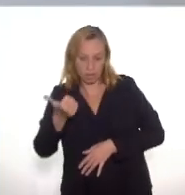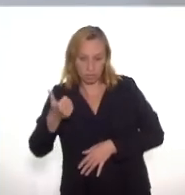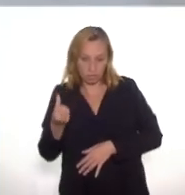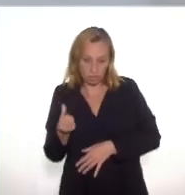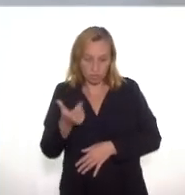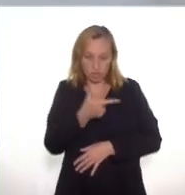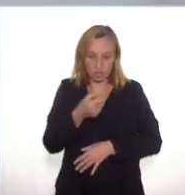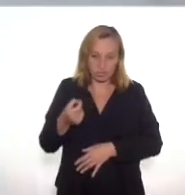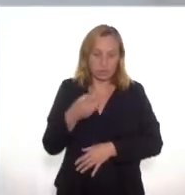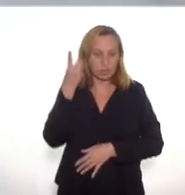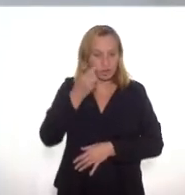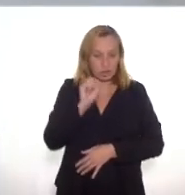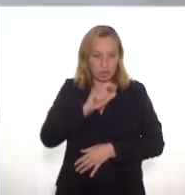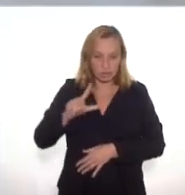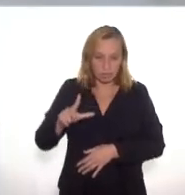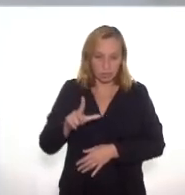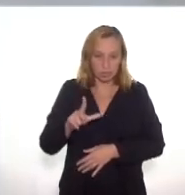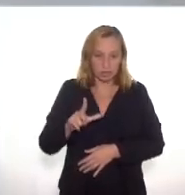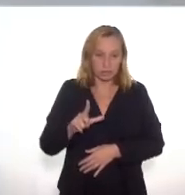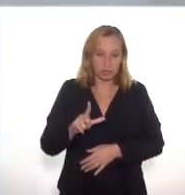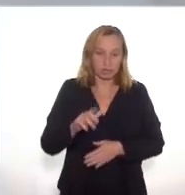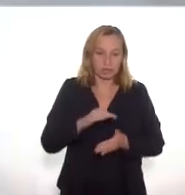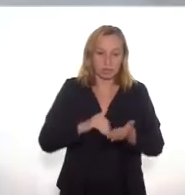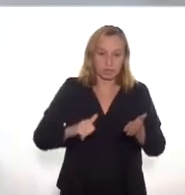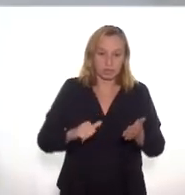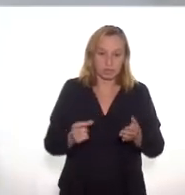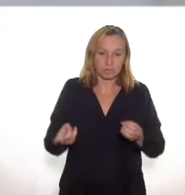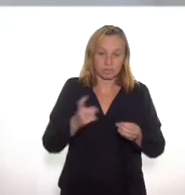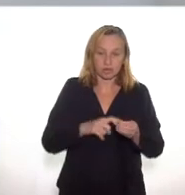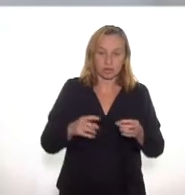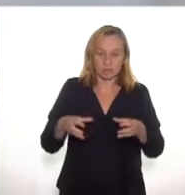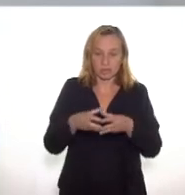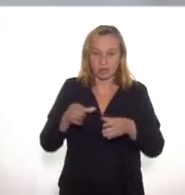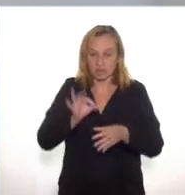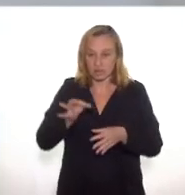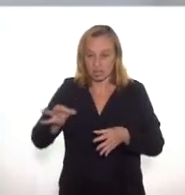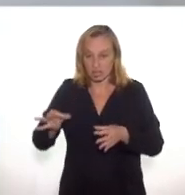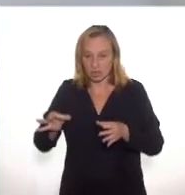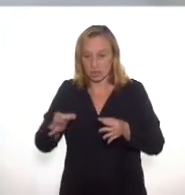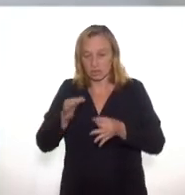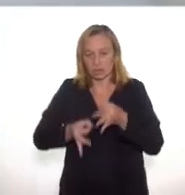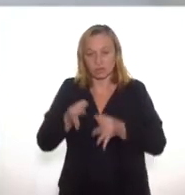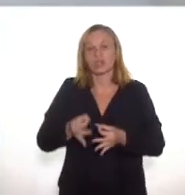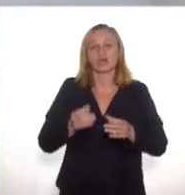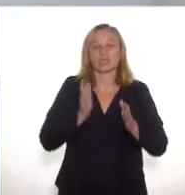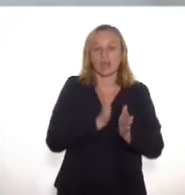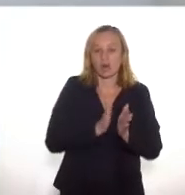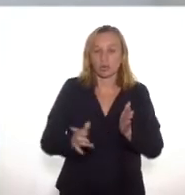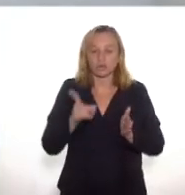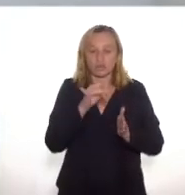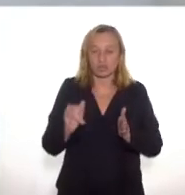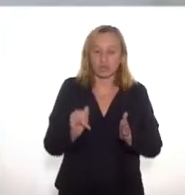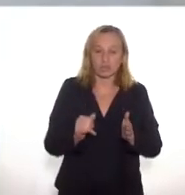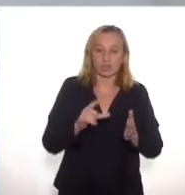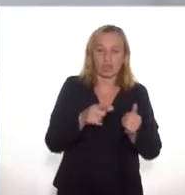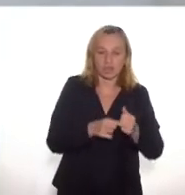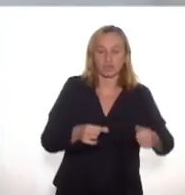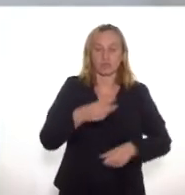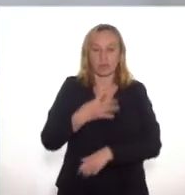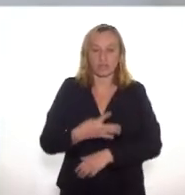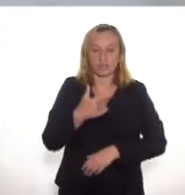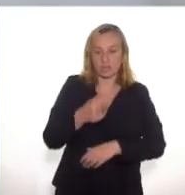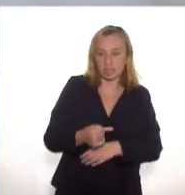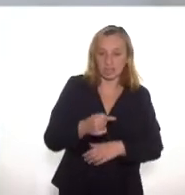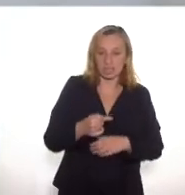2468-20, do deputado Daniel Librelon, será remetido à CCJ. Anuncio. Incluído na ordem do dia, de acordo com o parágrafo 3º do artigo 47 do